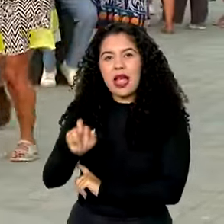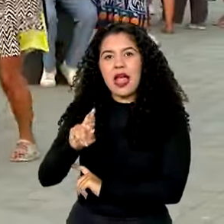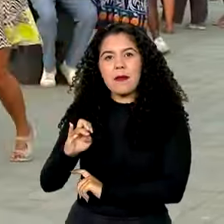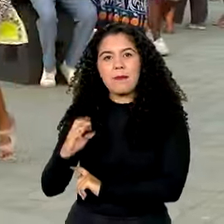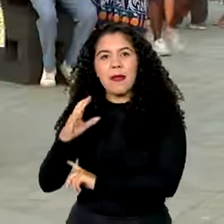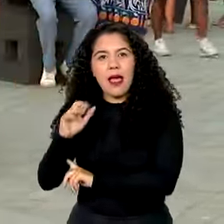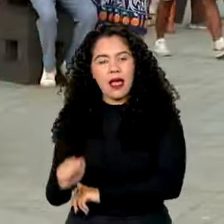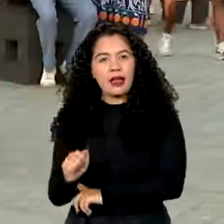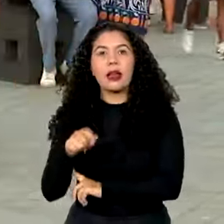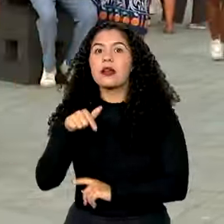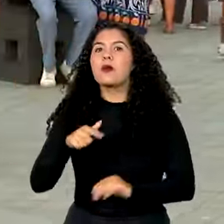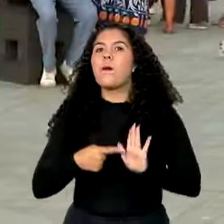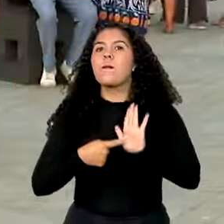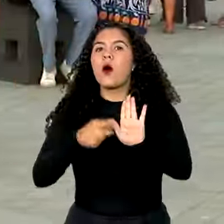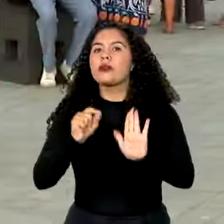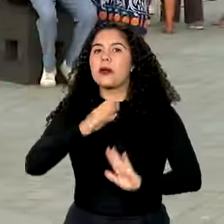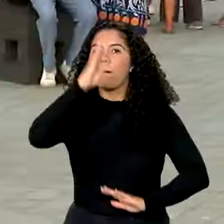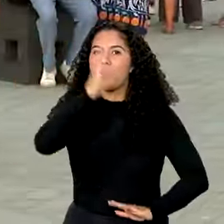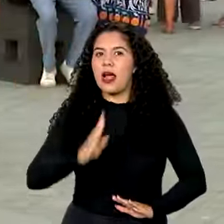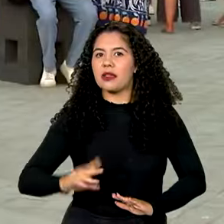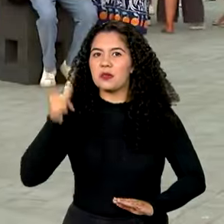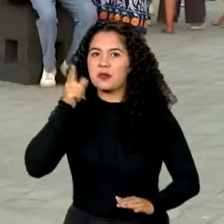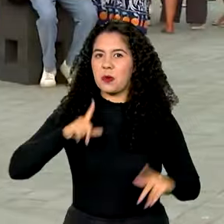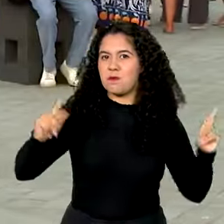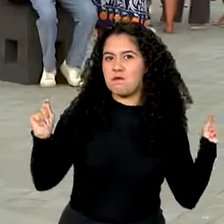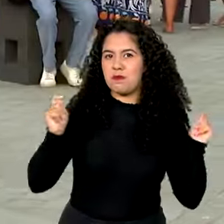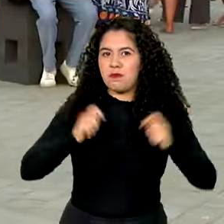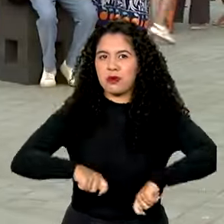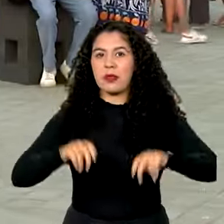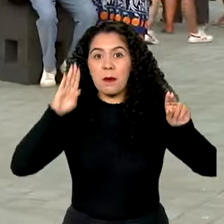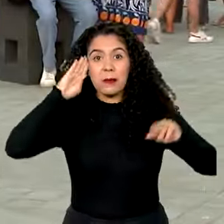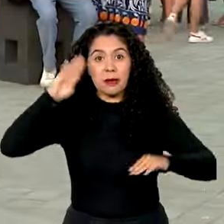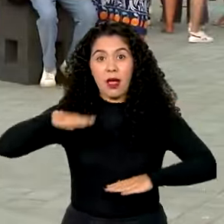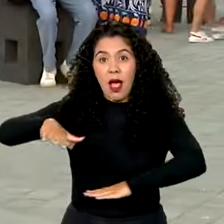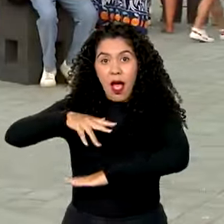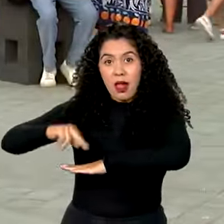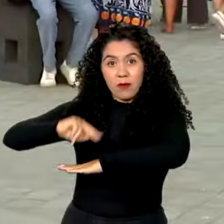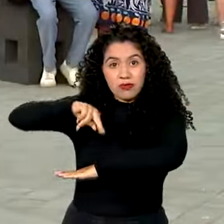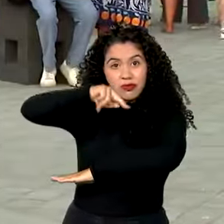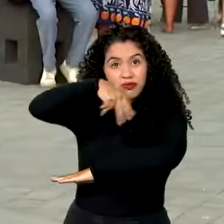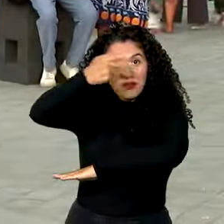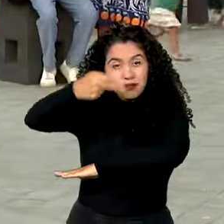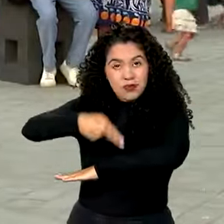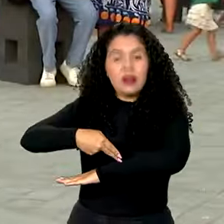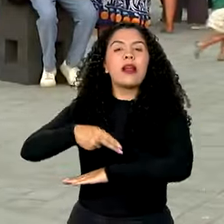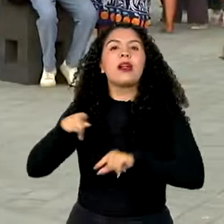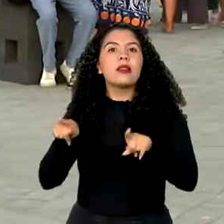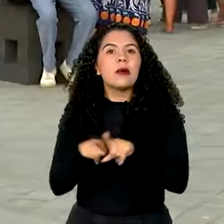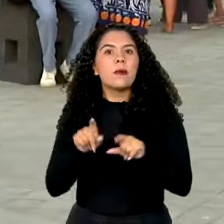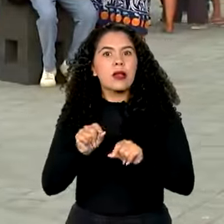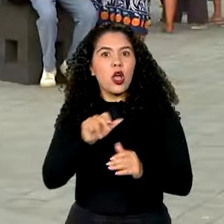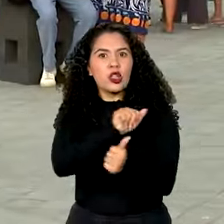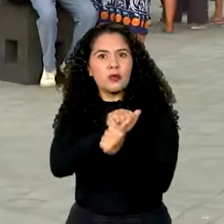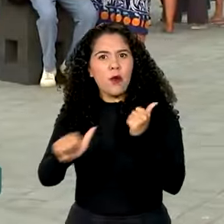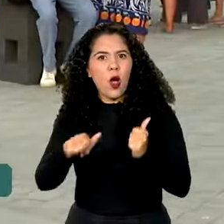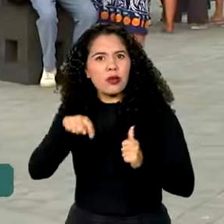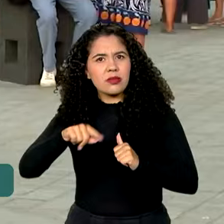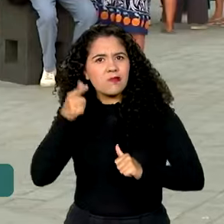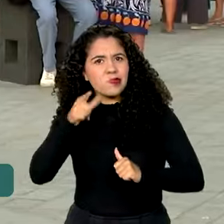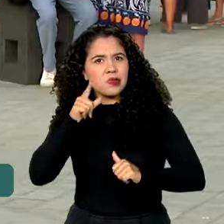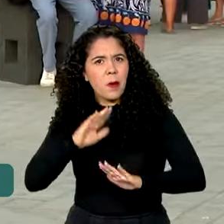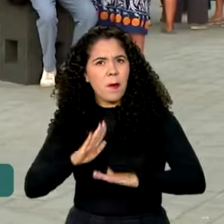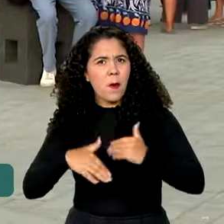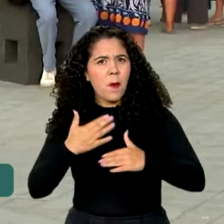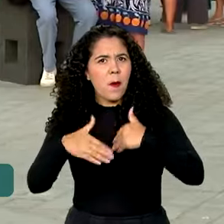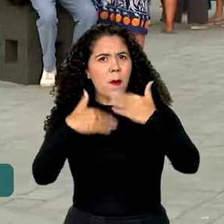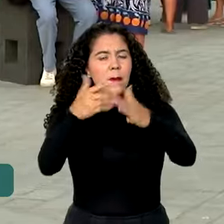Brasil como uma potência mundial na ginástica. Além do talento e dedicação da equipe, a evolução do esporte nos últimos anos é